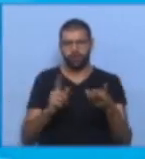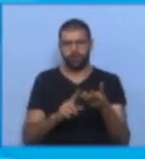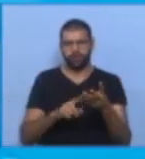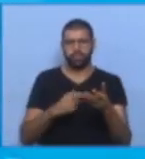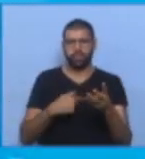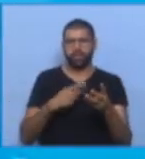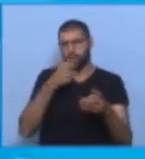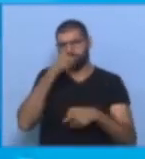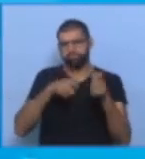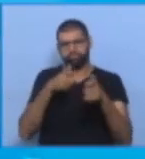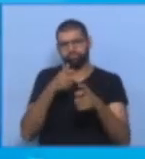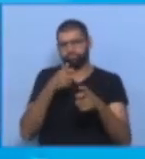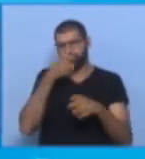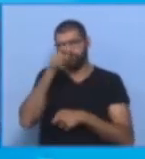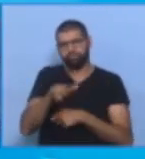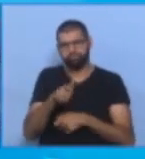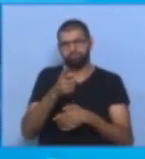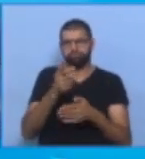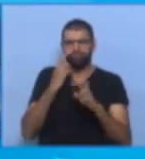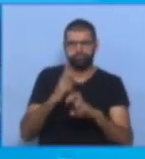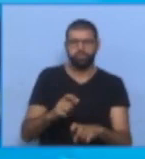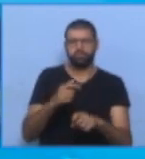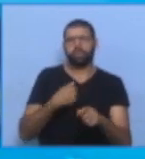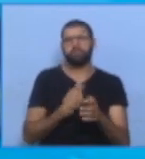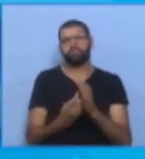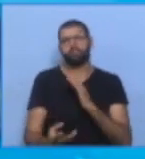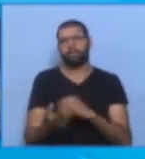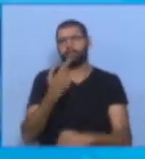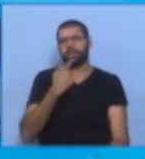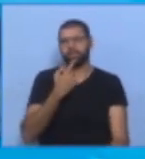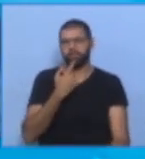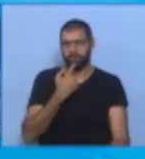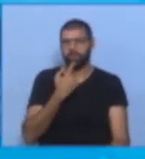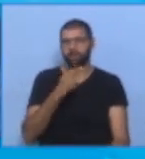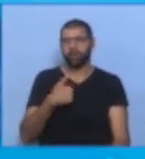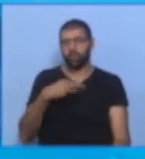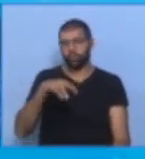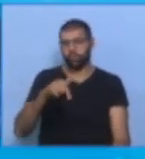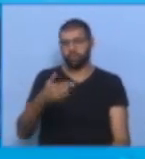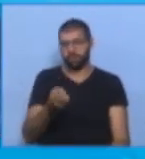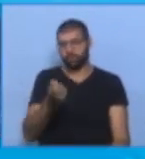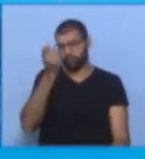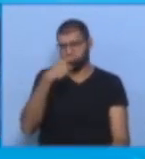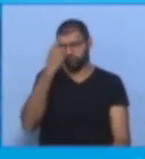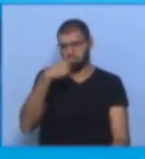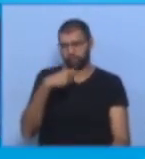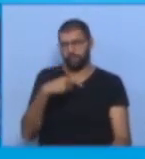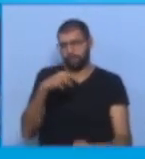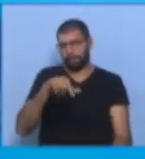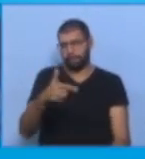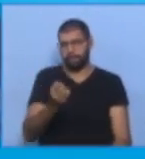da antropologia, etc., perceberam que, afinal, o mito, sobretudo a narrativa enquanto